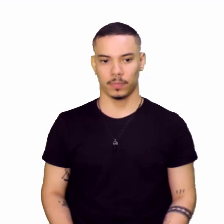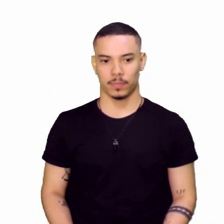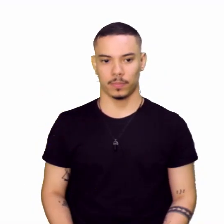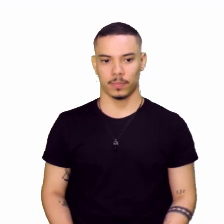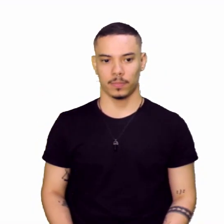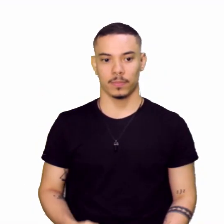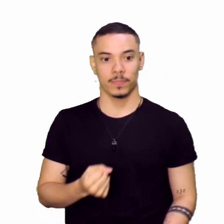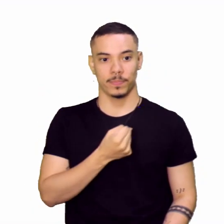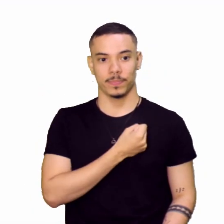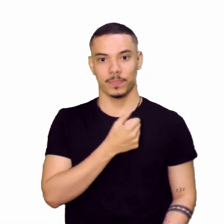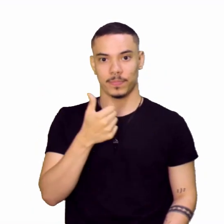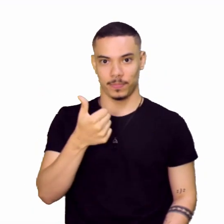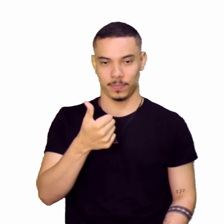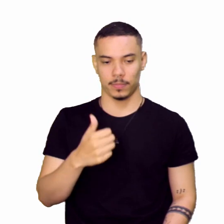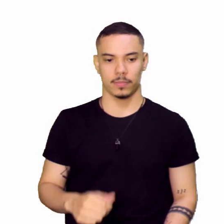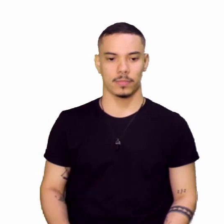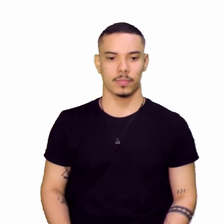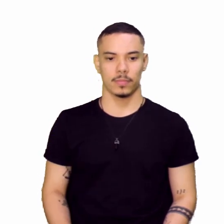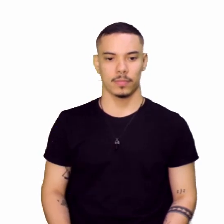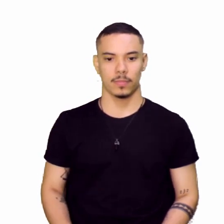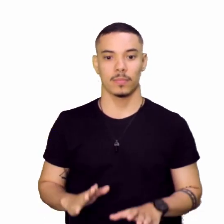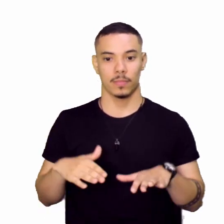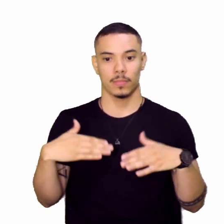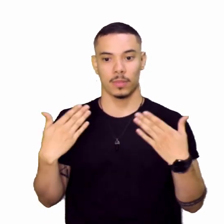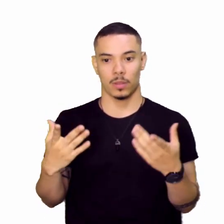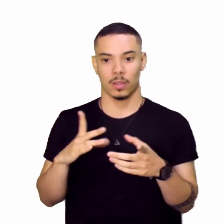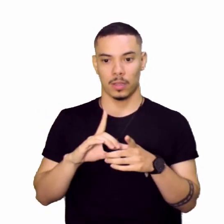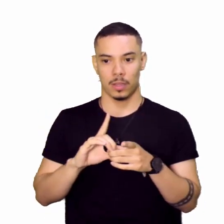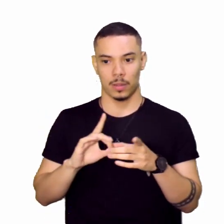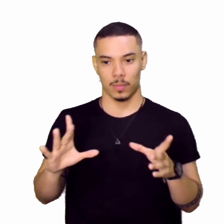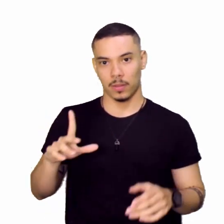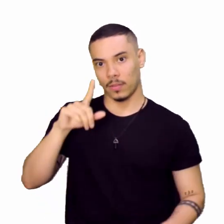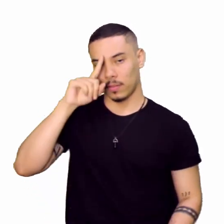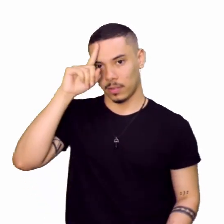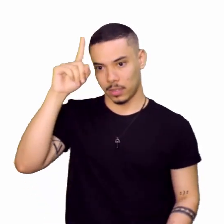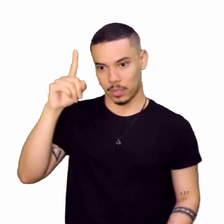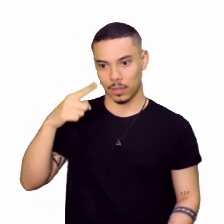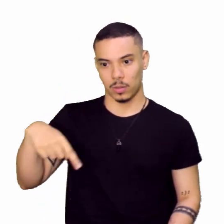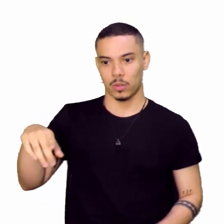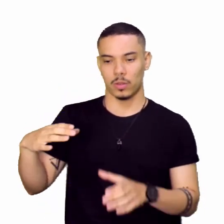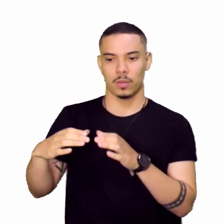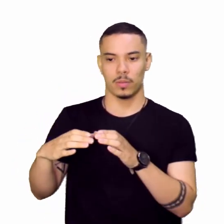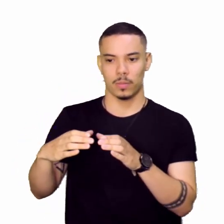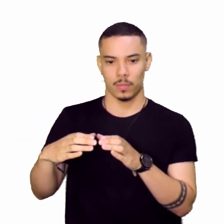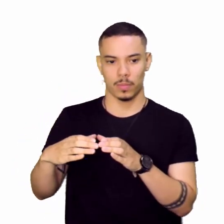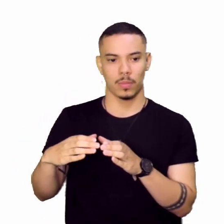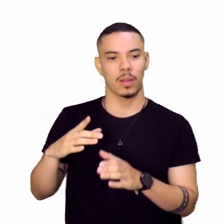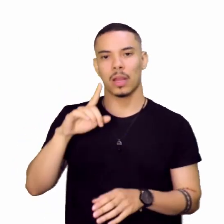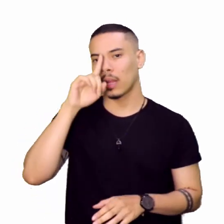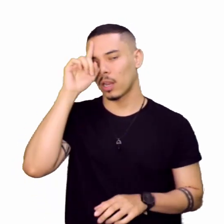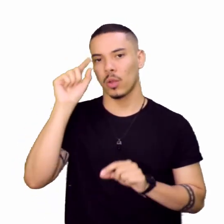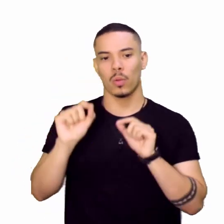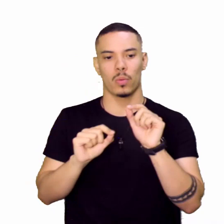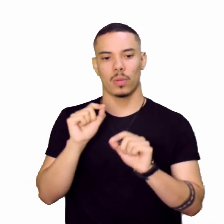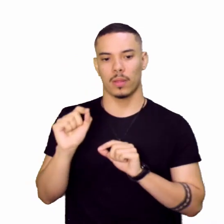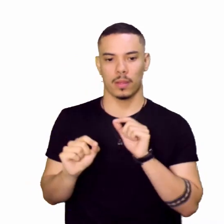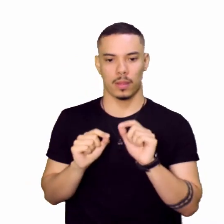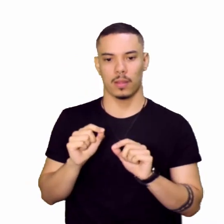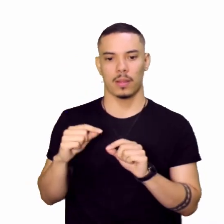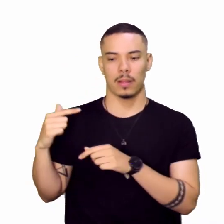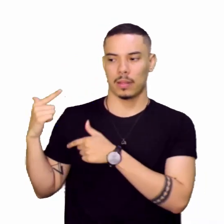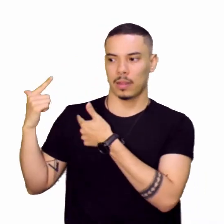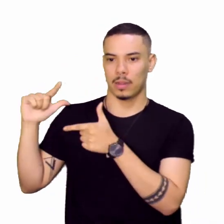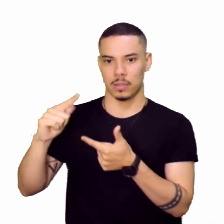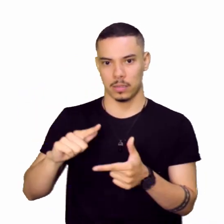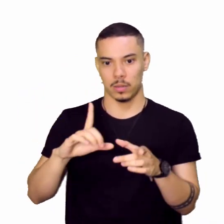Questão número 1 quando a democracia foi inventada pelos atenienses criou-se o quê a tradição